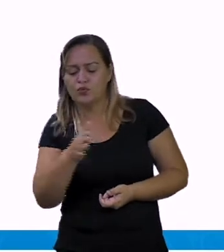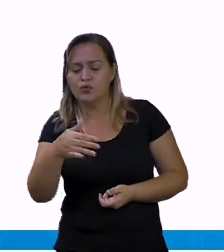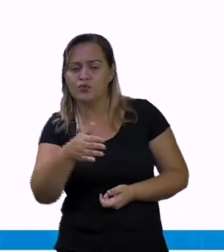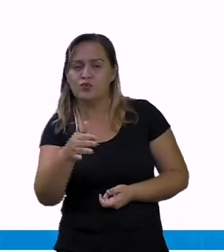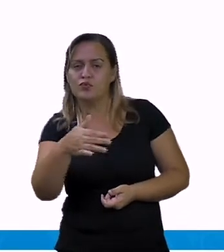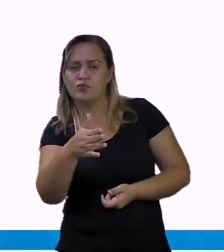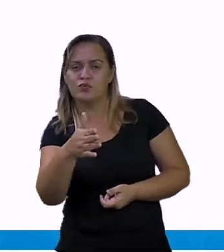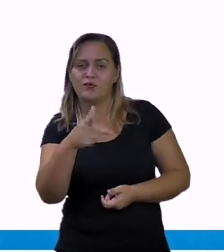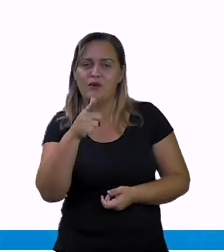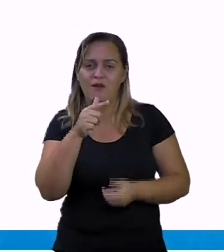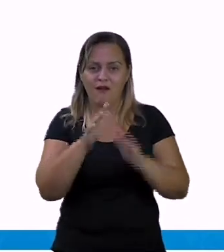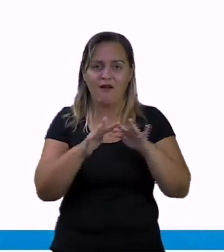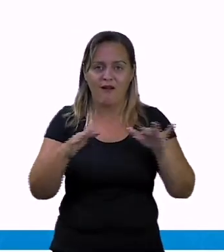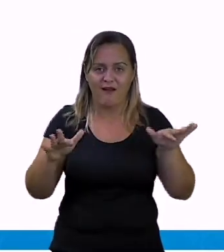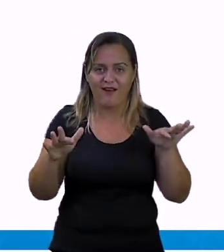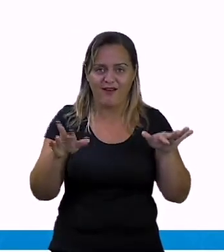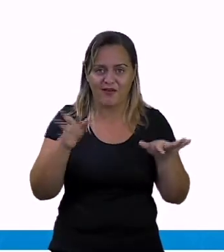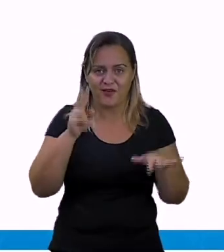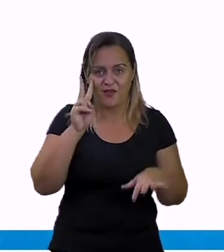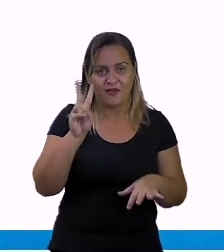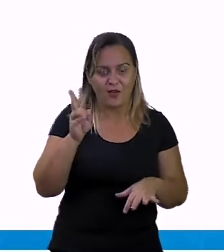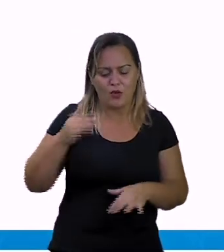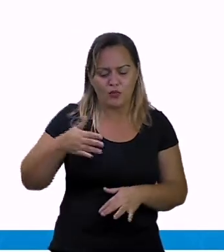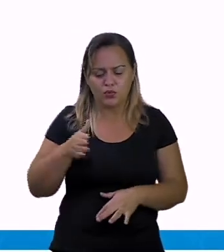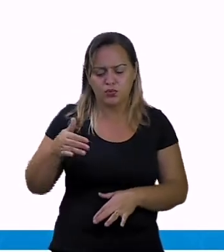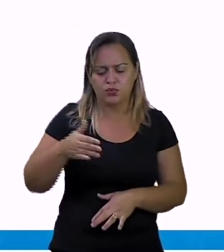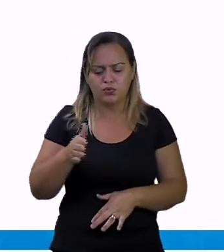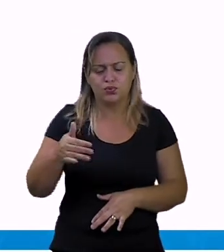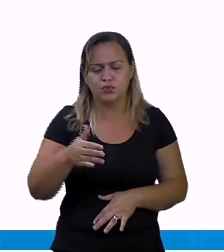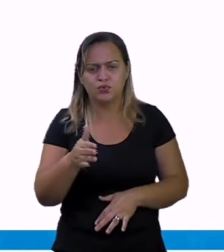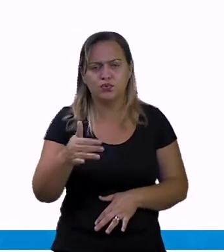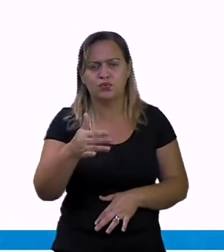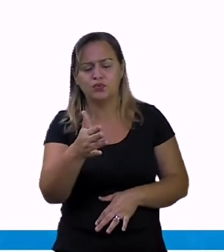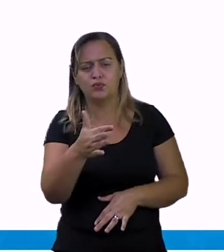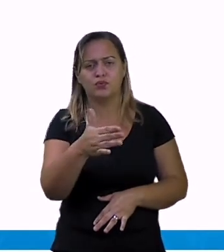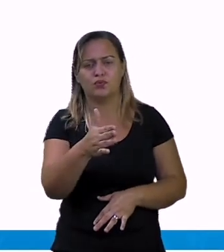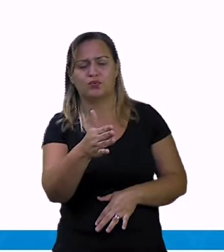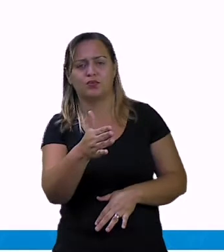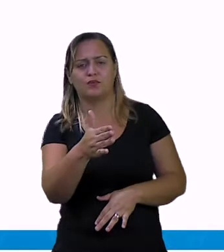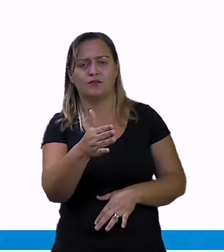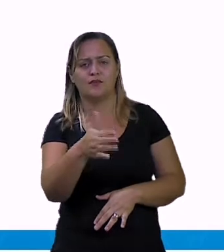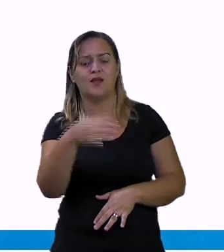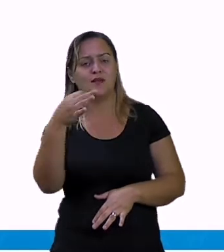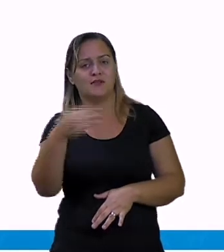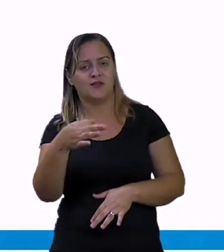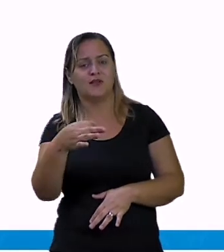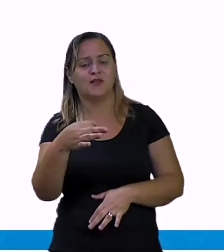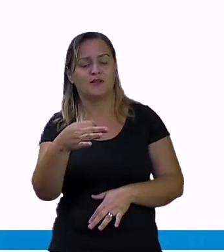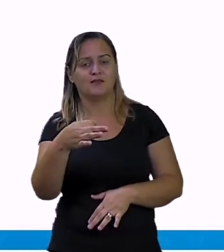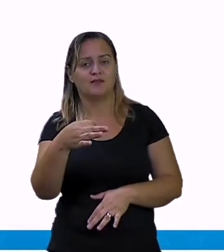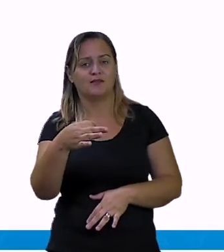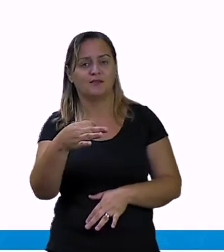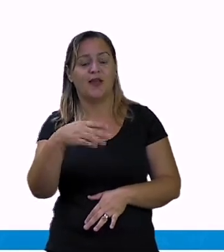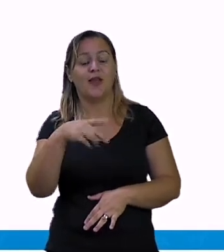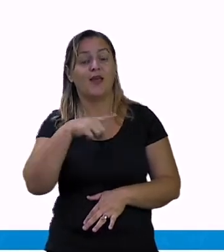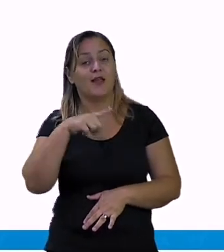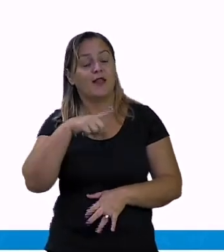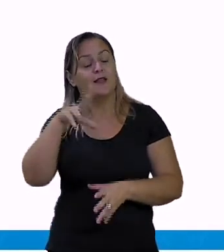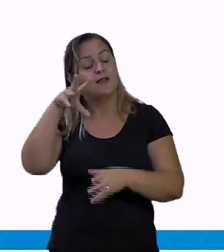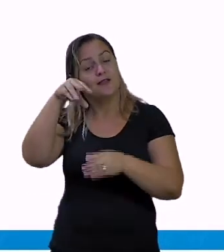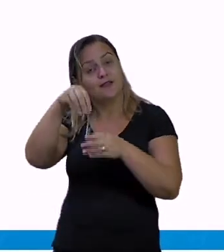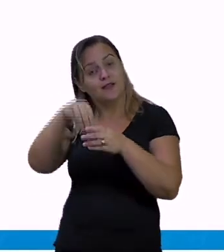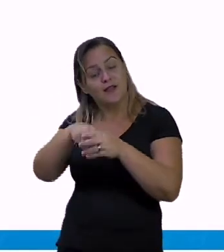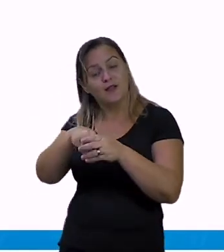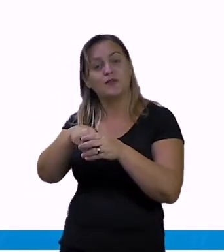eles têm toda uma movimentação. Então, se eles conseguem se mover, existe uma musculatura que facilita,